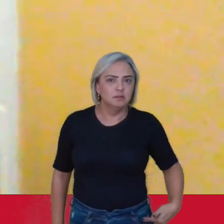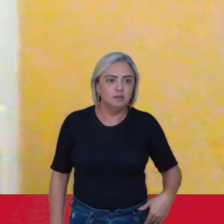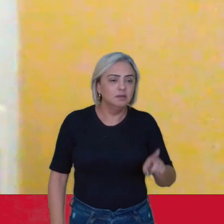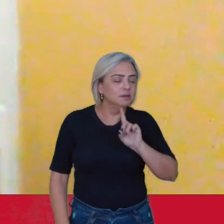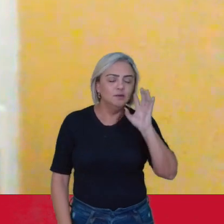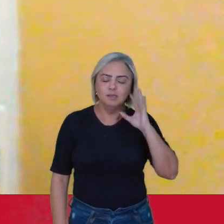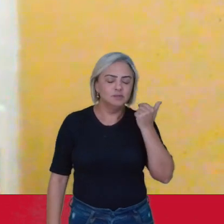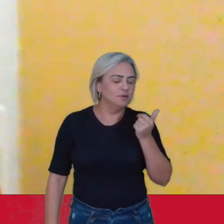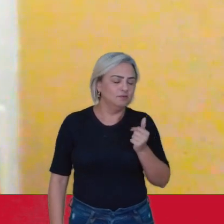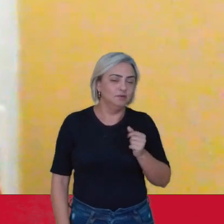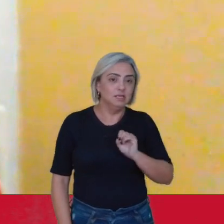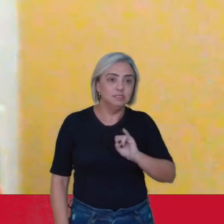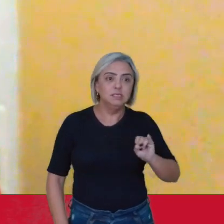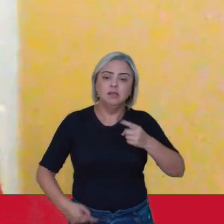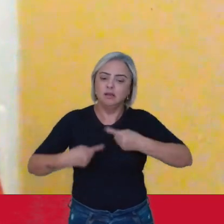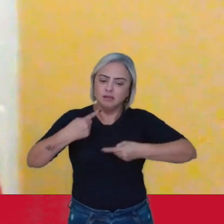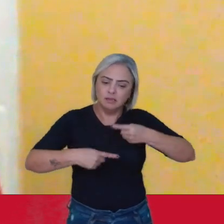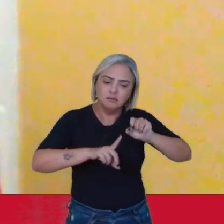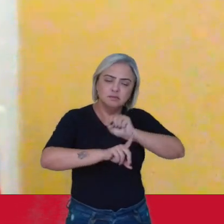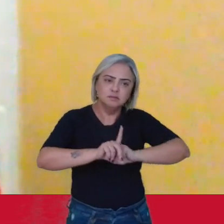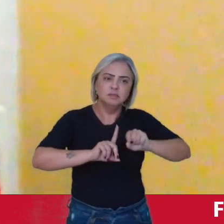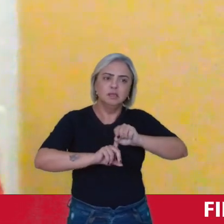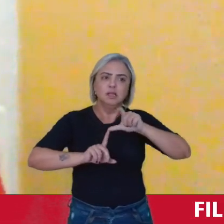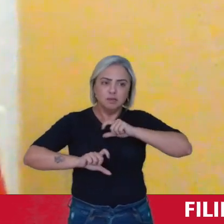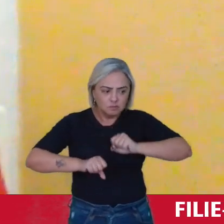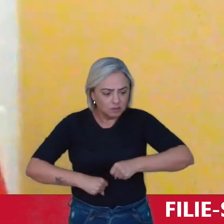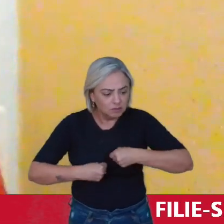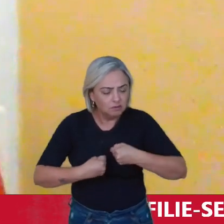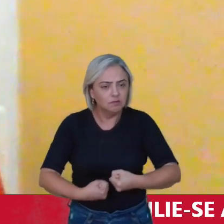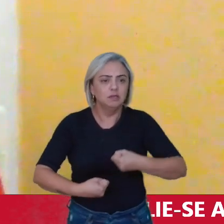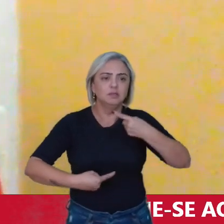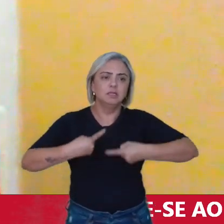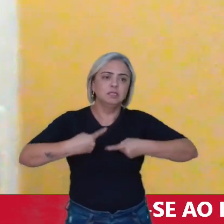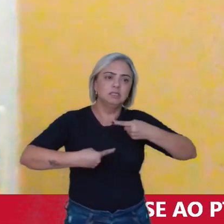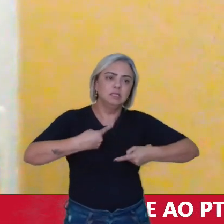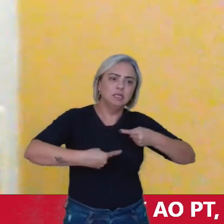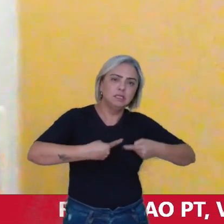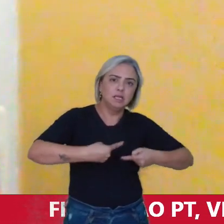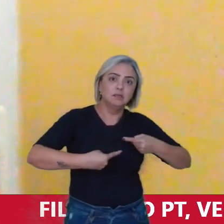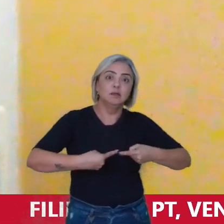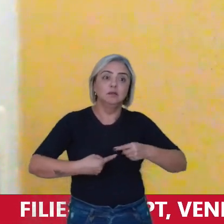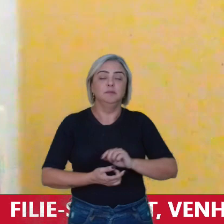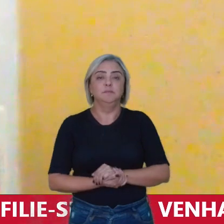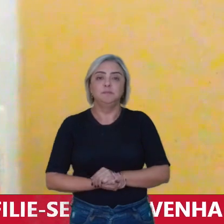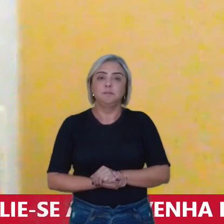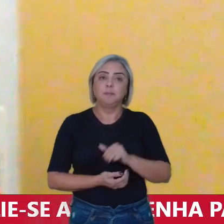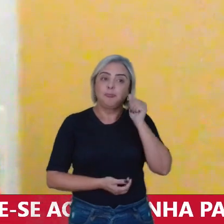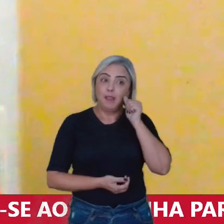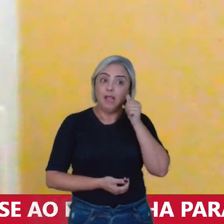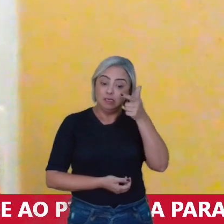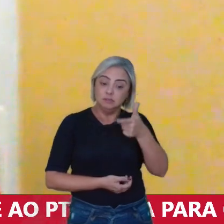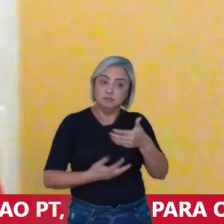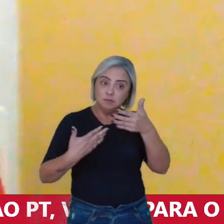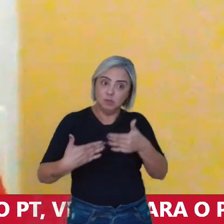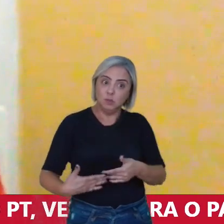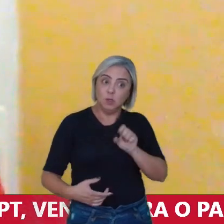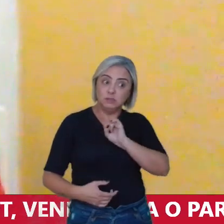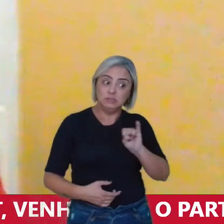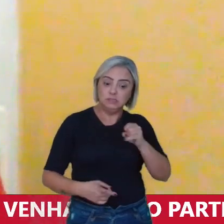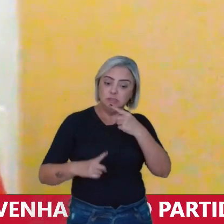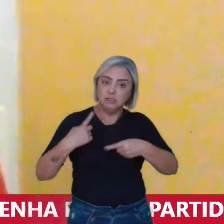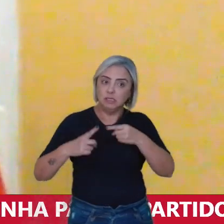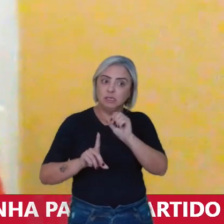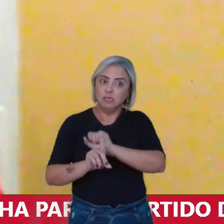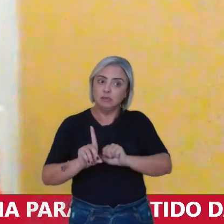não adianta. Se foi para o debate social, nós temos que enfrentar o debate social. Acho que a Cime falou bem isso aí. Então, se o debate social